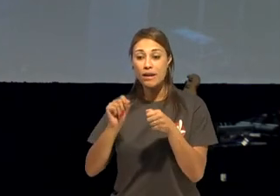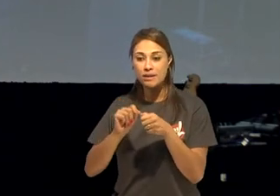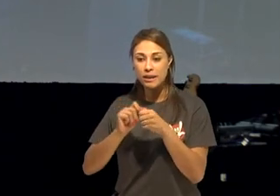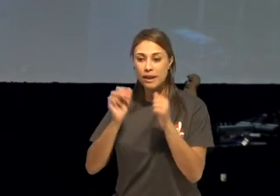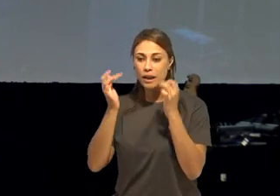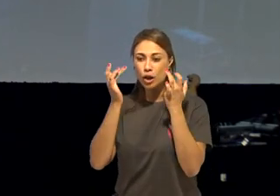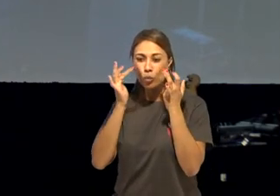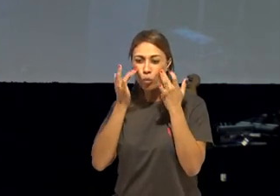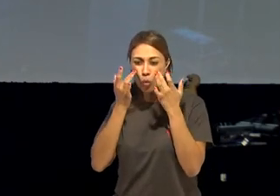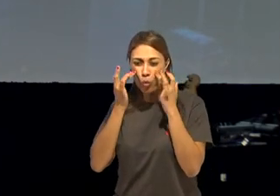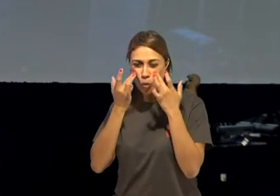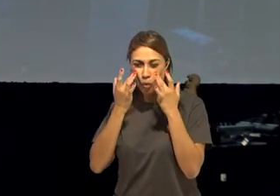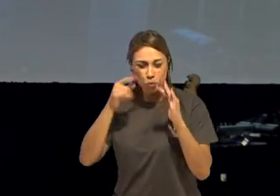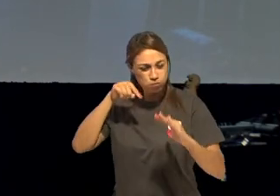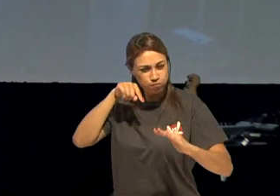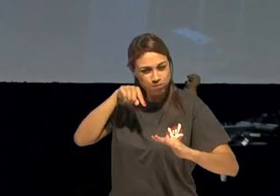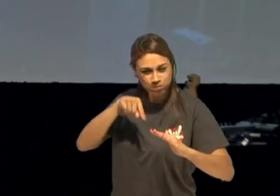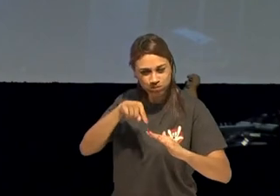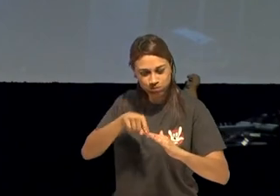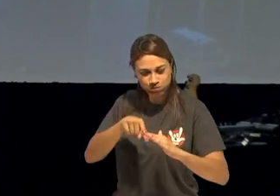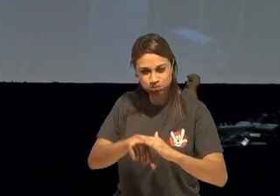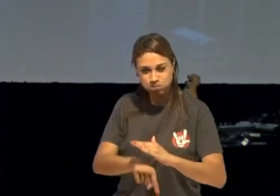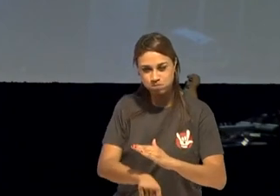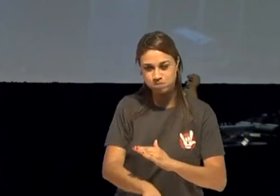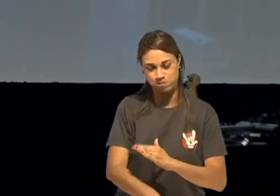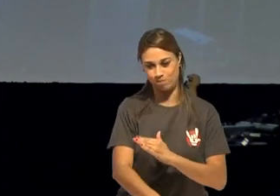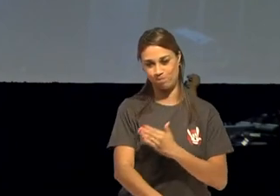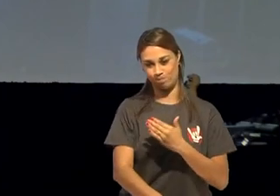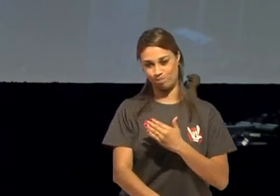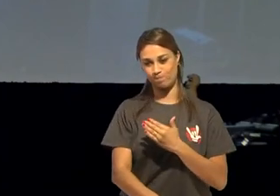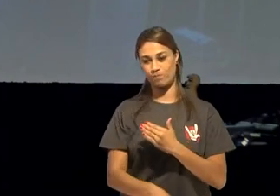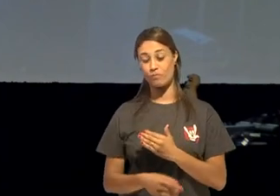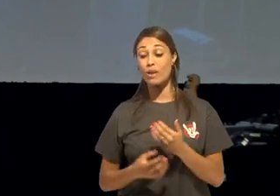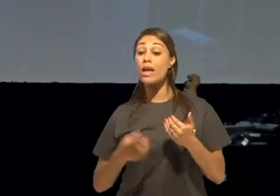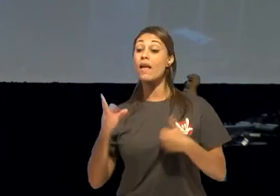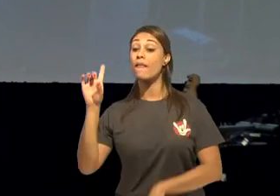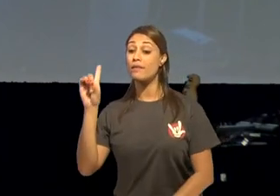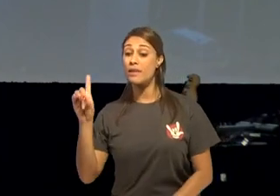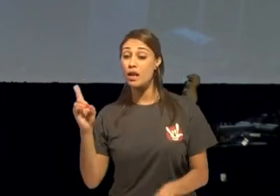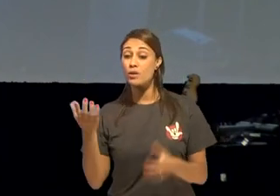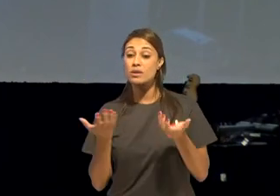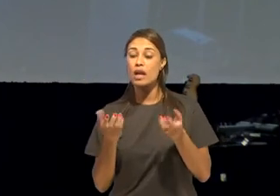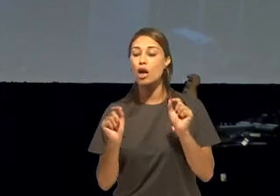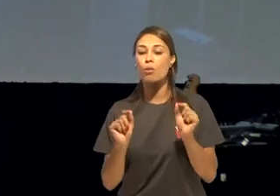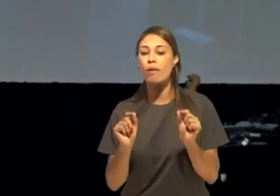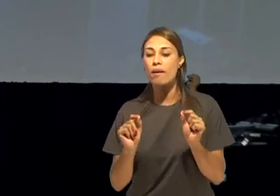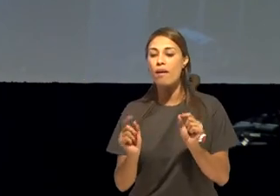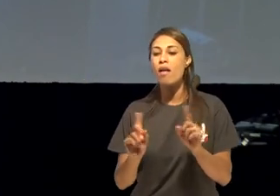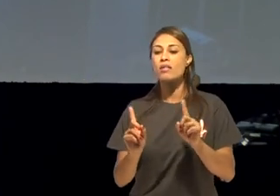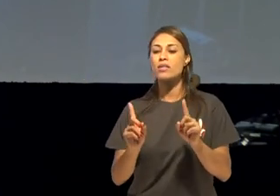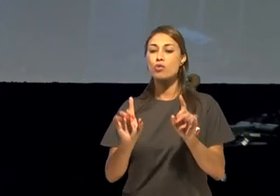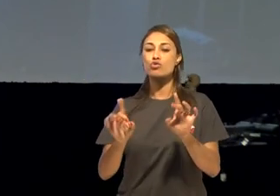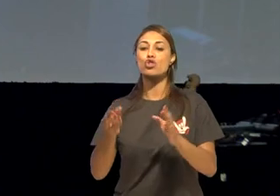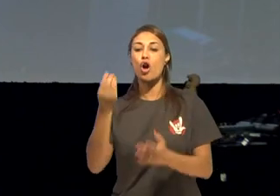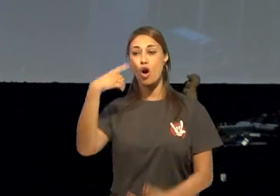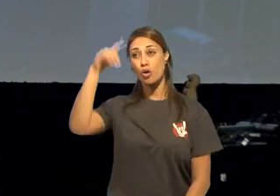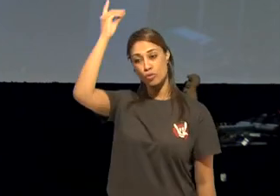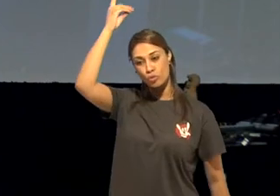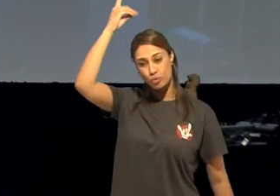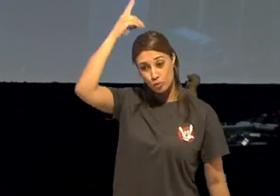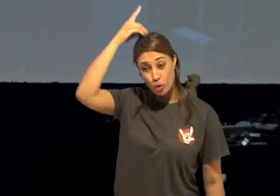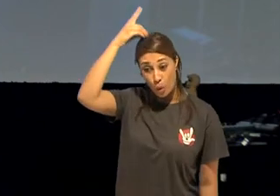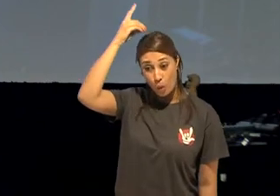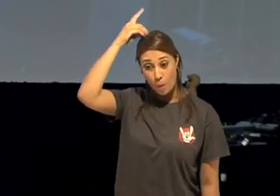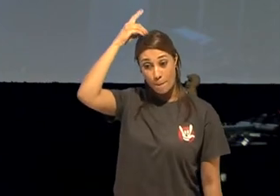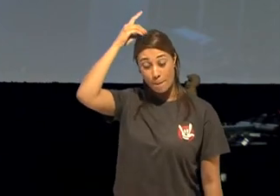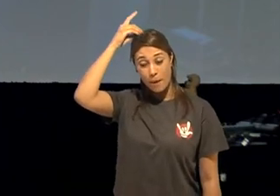no Espírito para expulsar demônios, mas o Senhor quer te dar autoridade para suportar demônios.